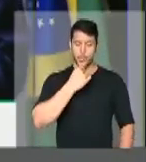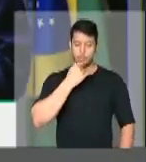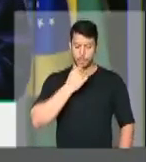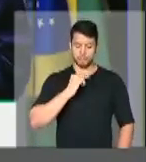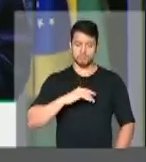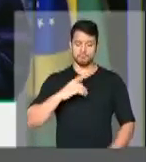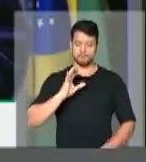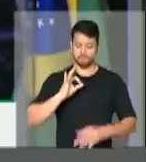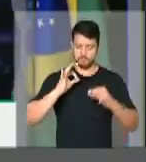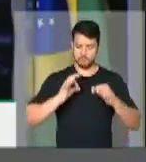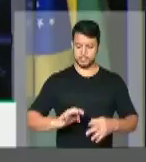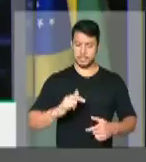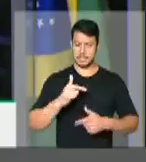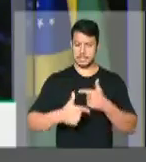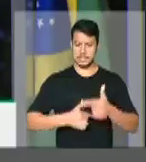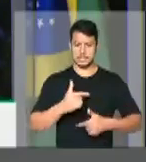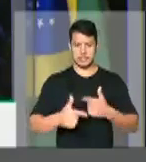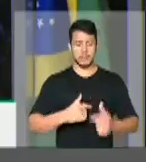um físico